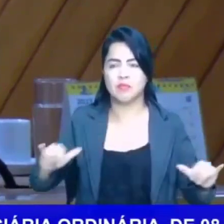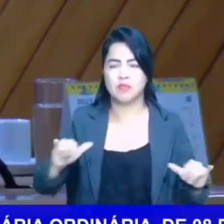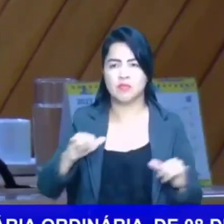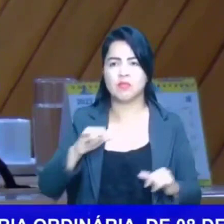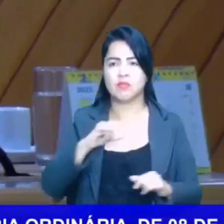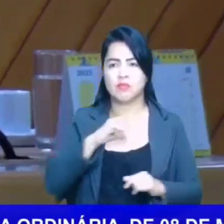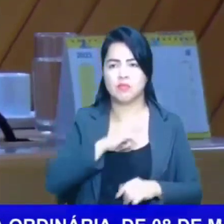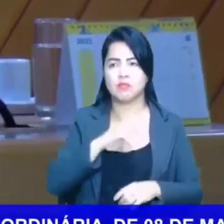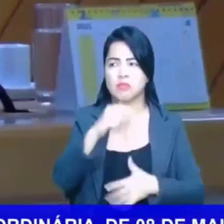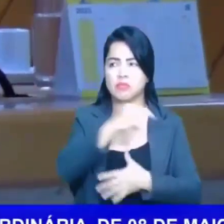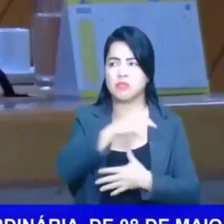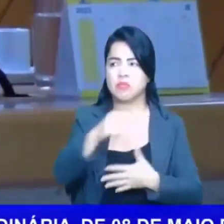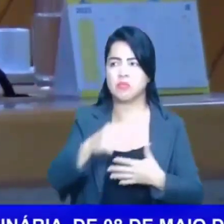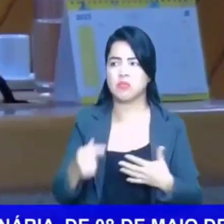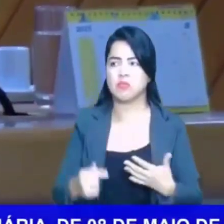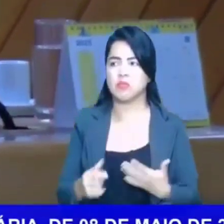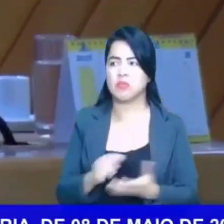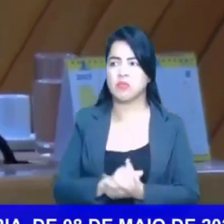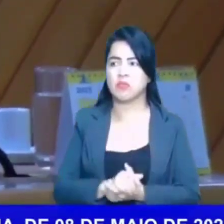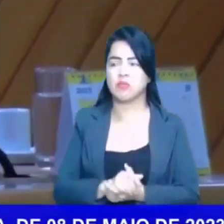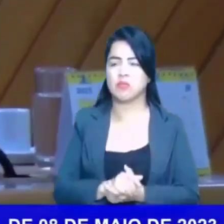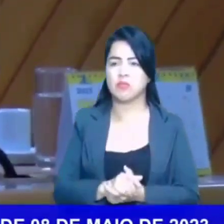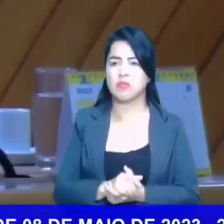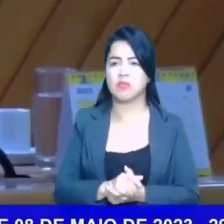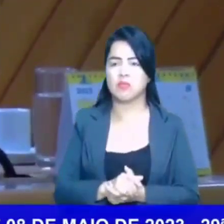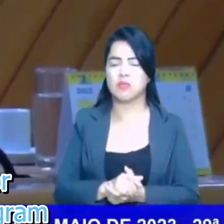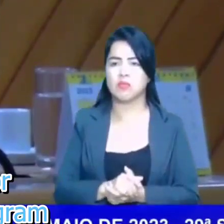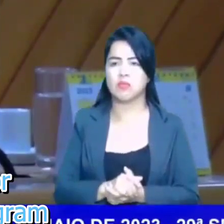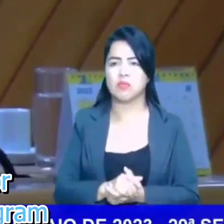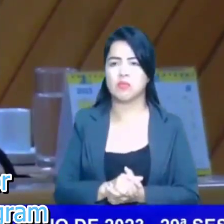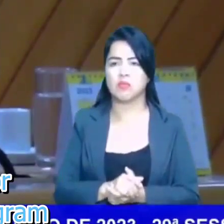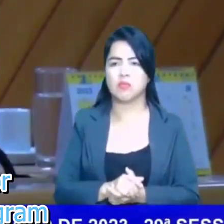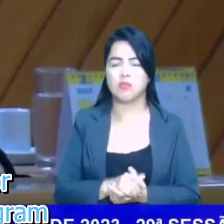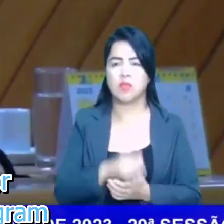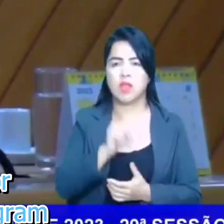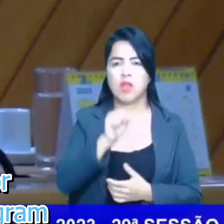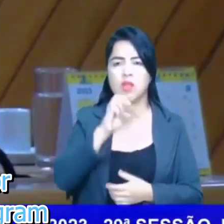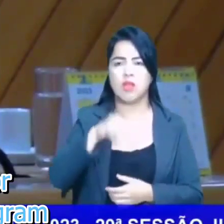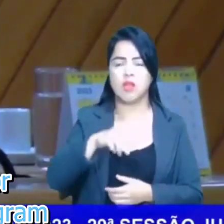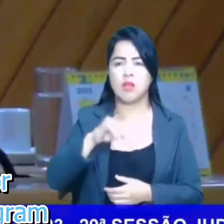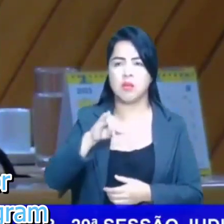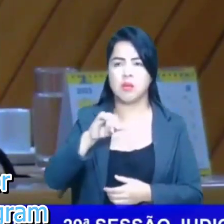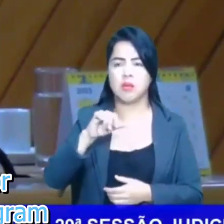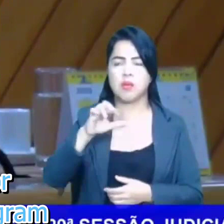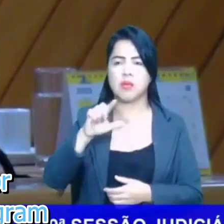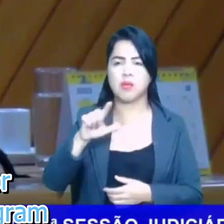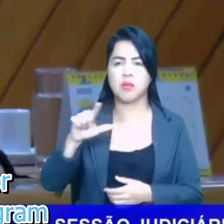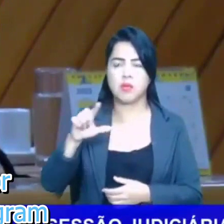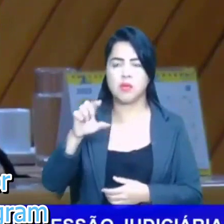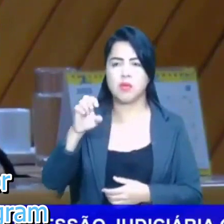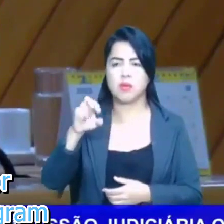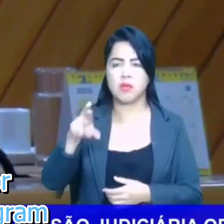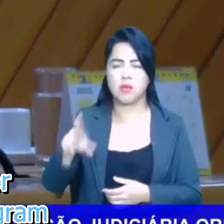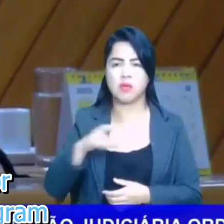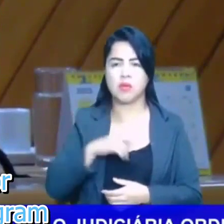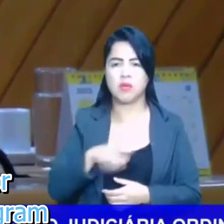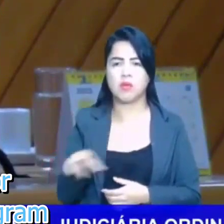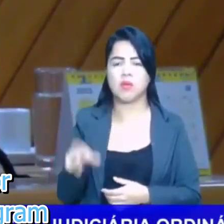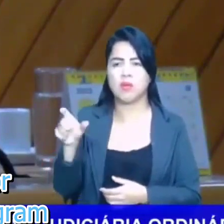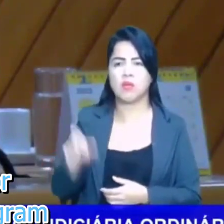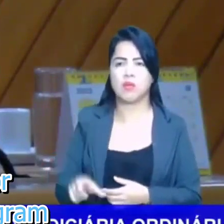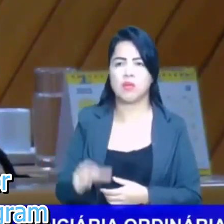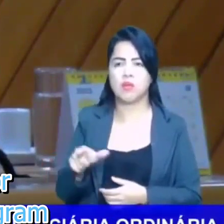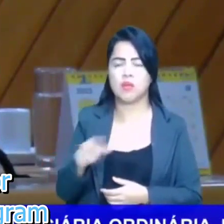que está ao seu lado direito e faz algumas anotações. A Miller Dias Ferreira, influenciador digital conhecido